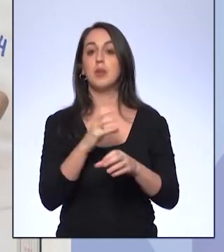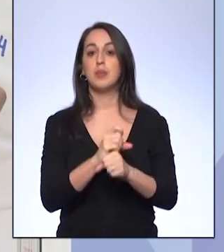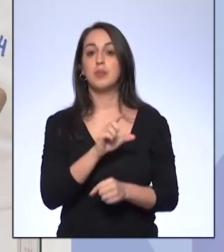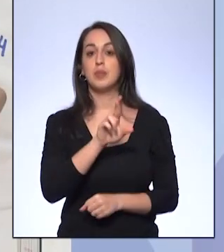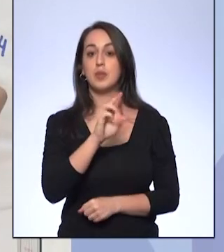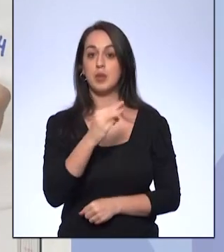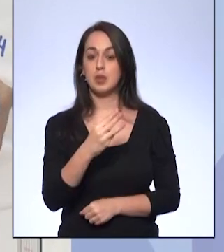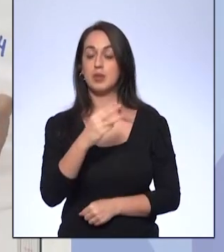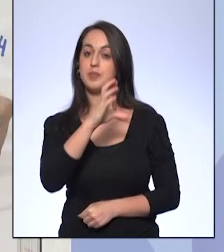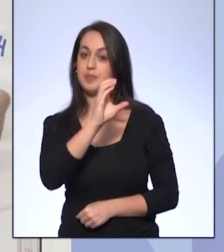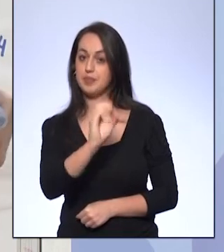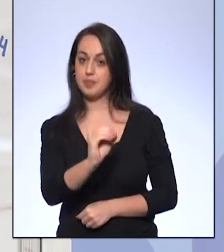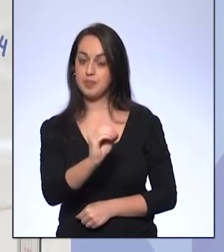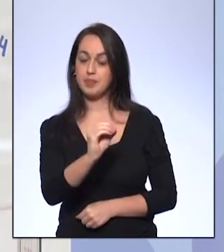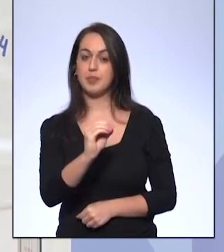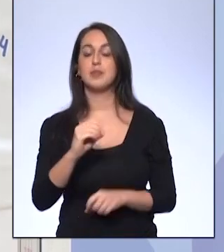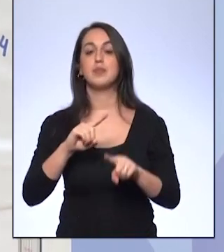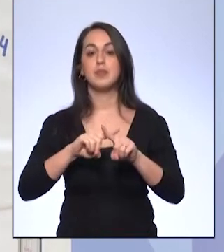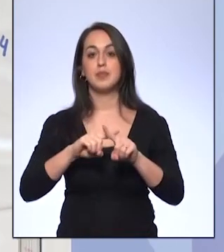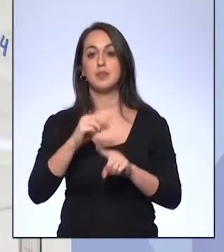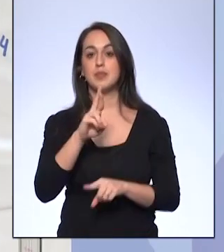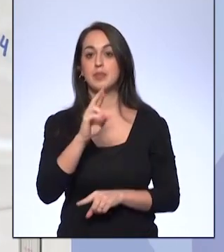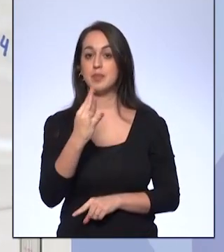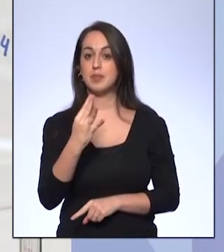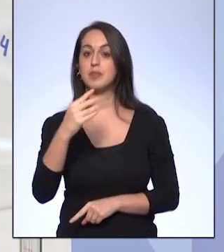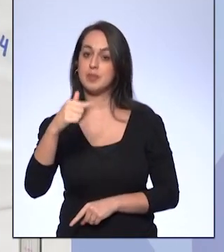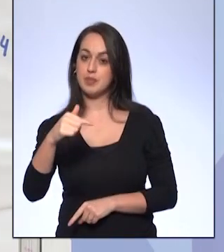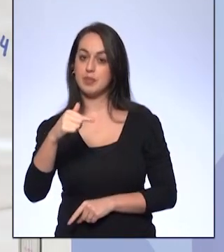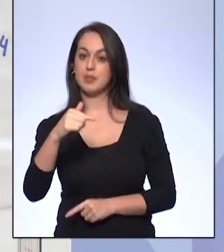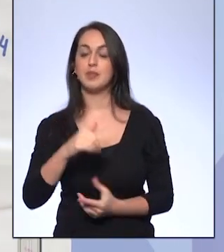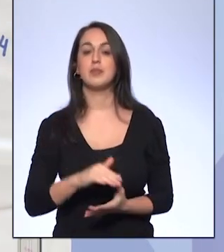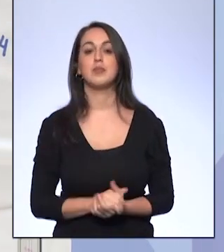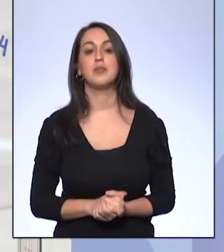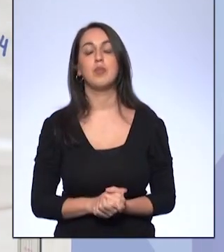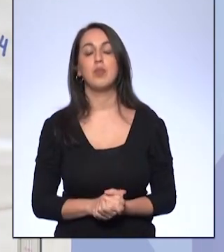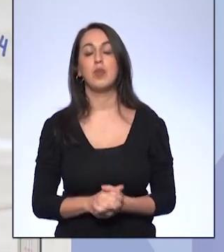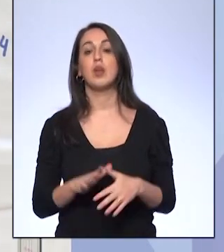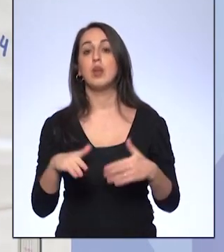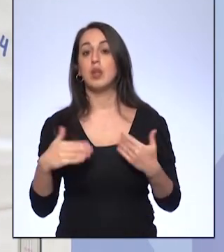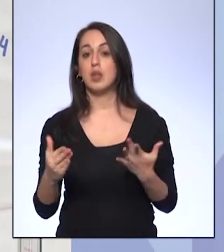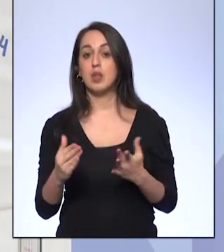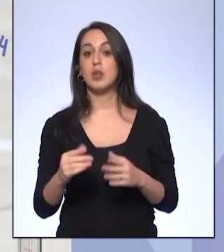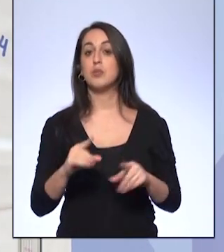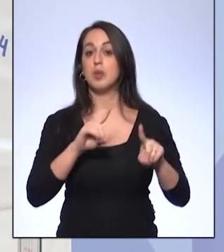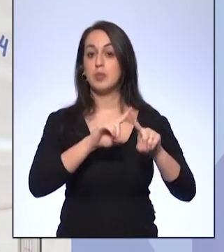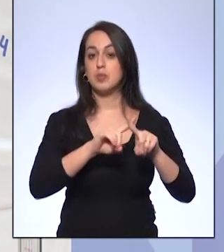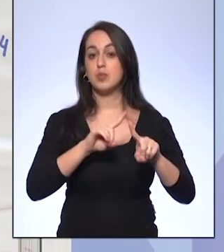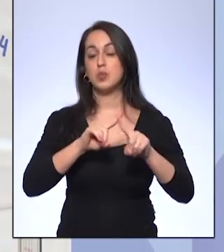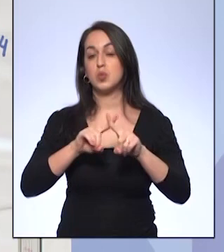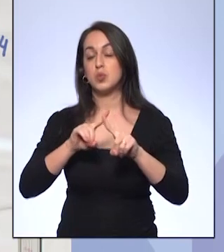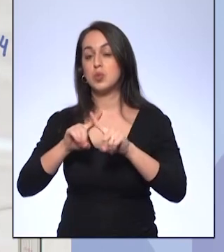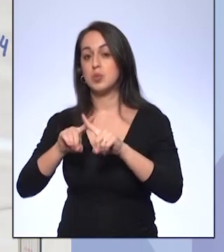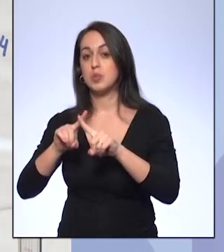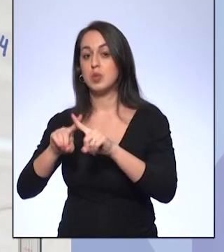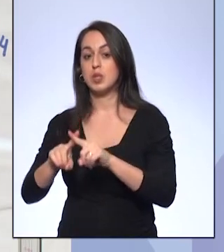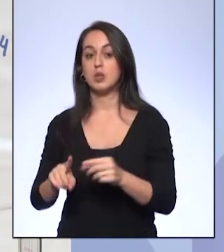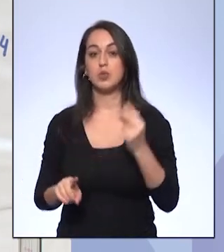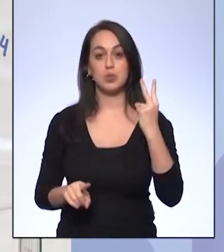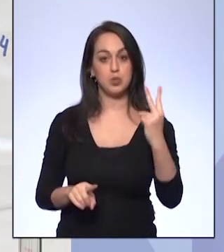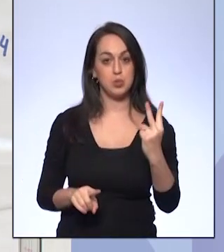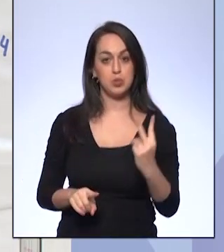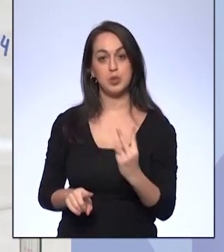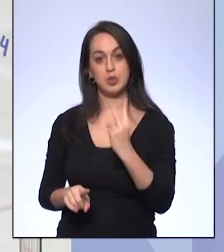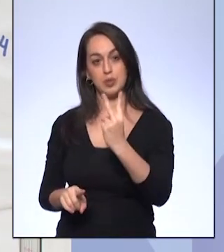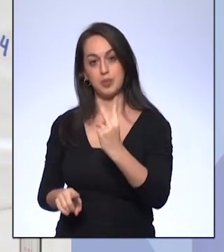0, vezes R4, que é 7. Então, nós estamos multiplicando as raízes duas a